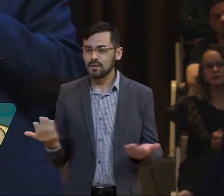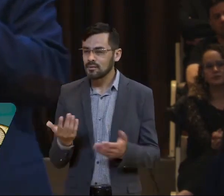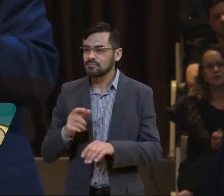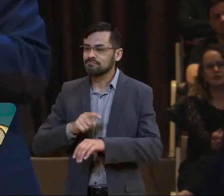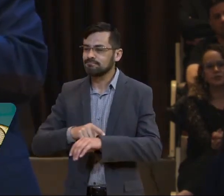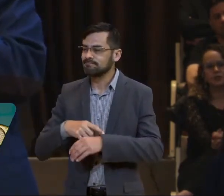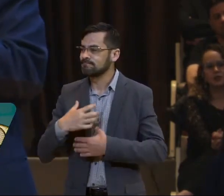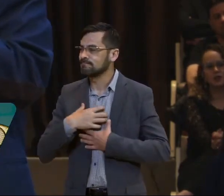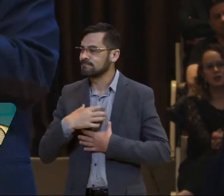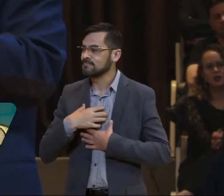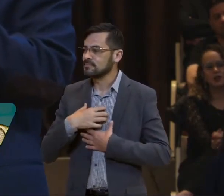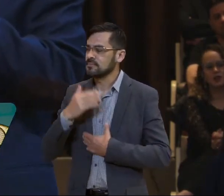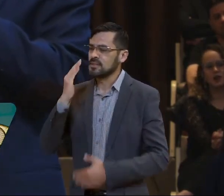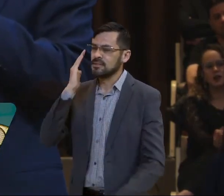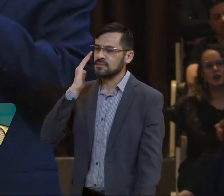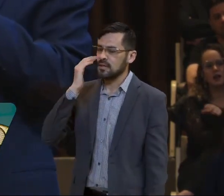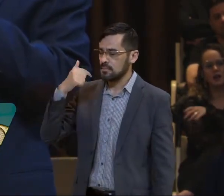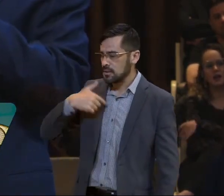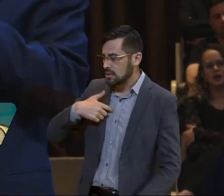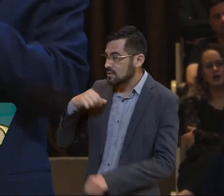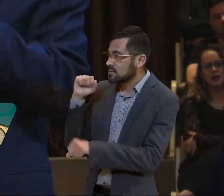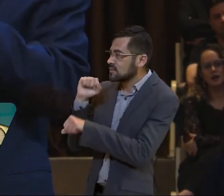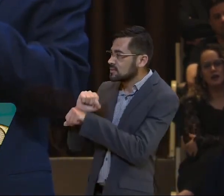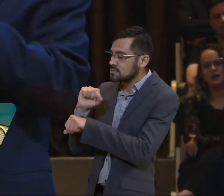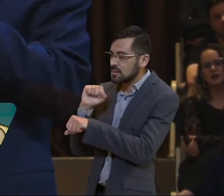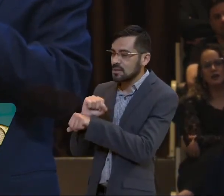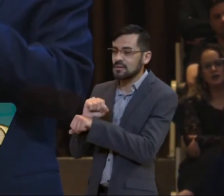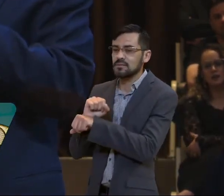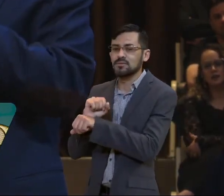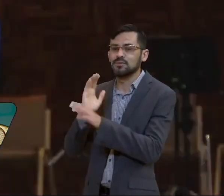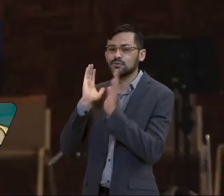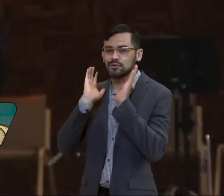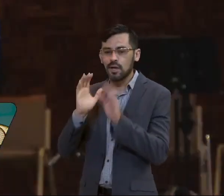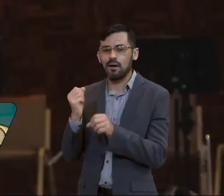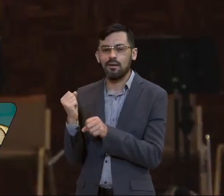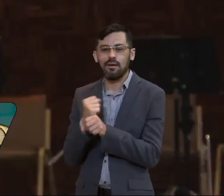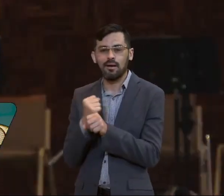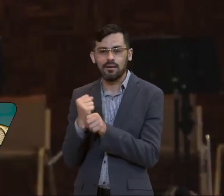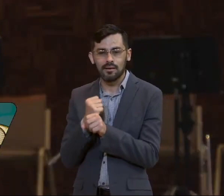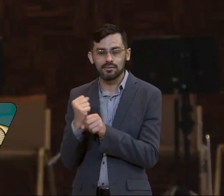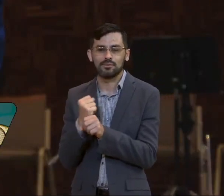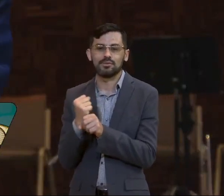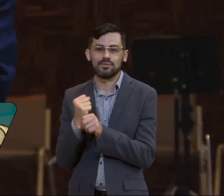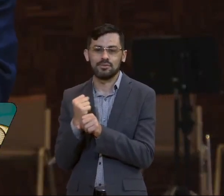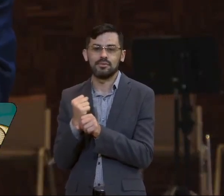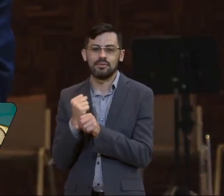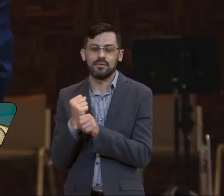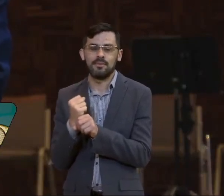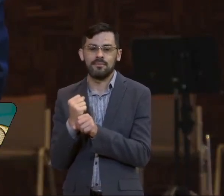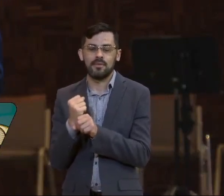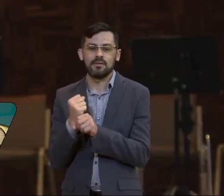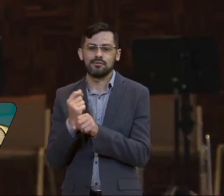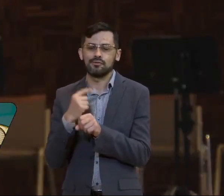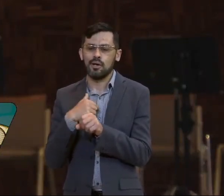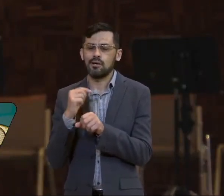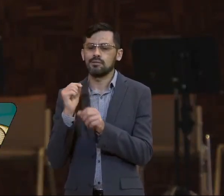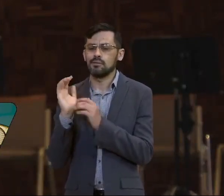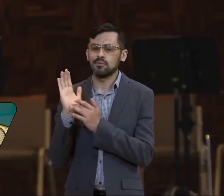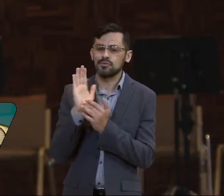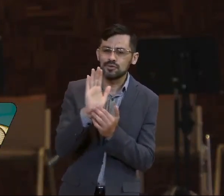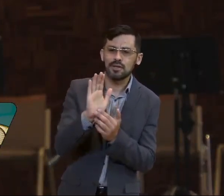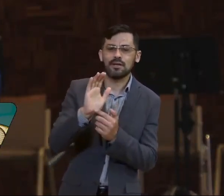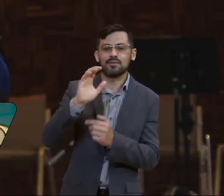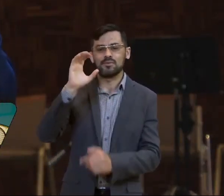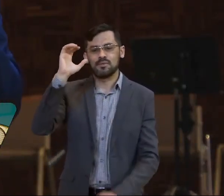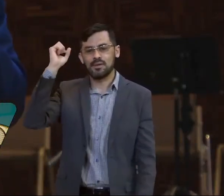sabe, eu estou esperando você há muito tempo, tenho te cercado com a minha graça, tenho